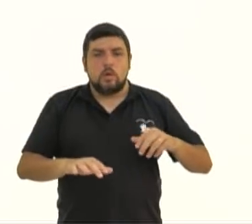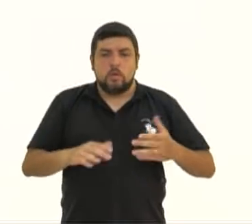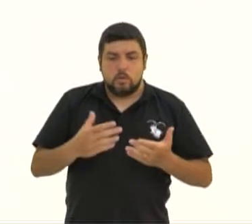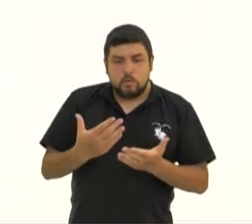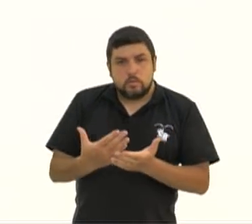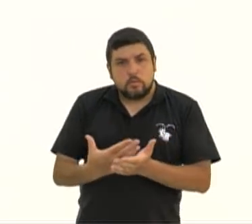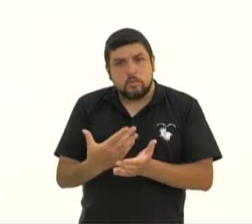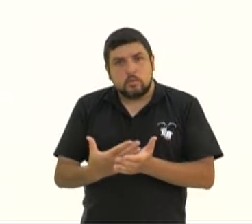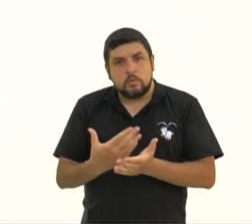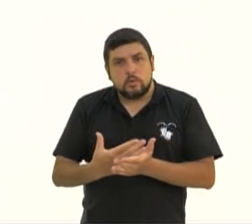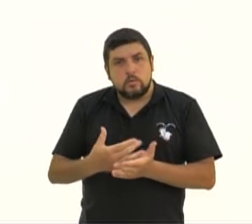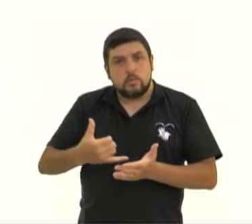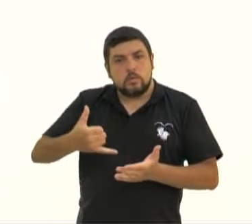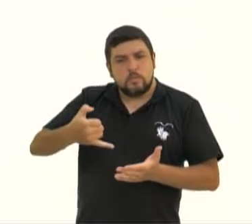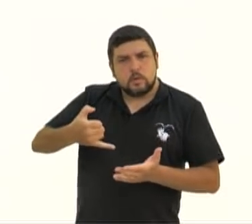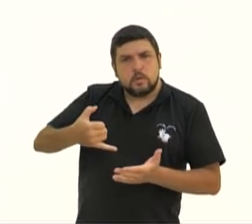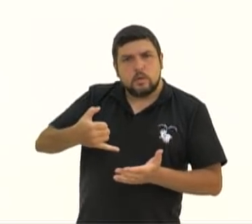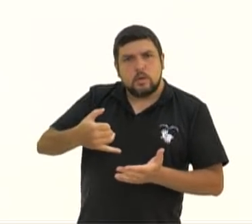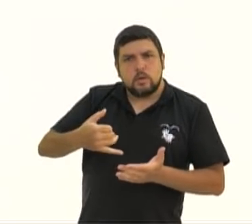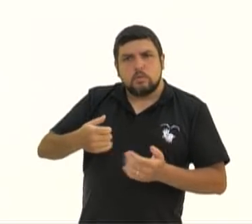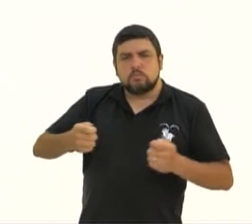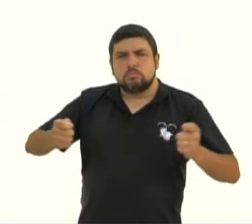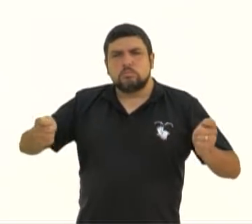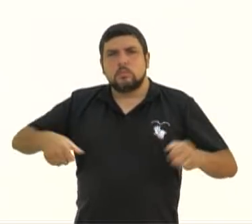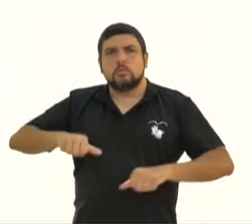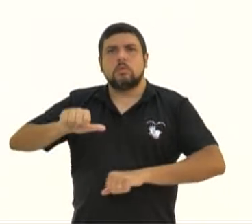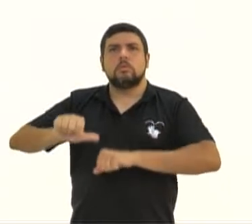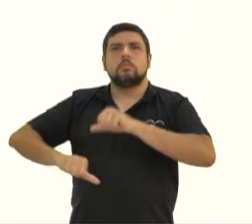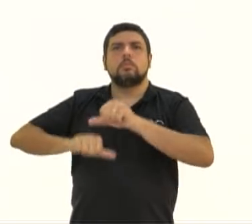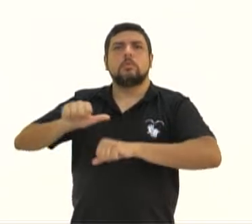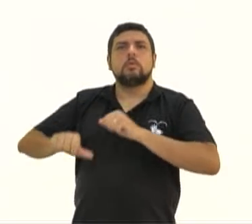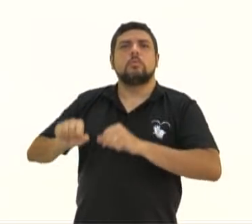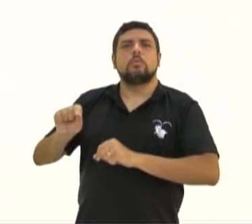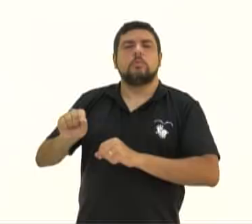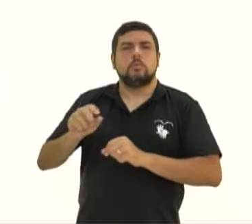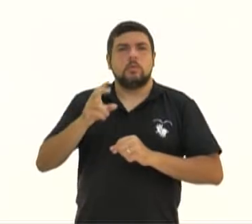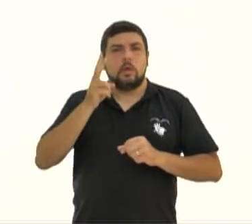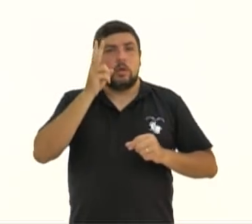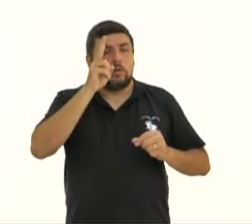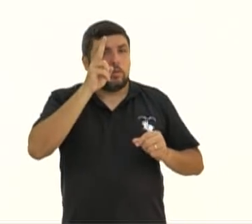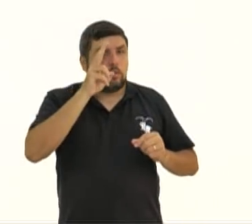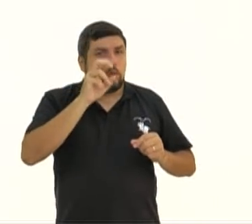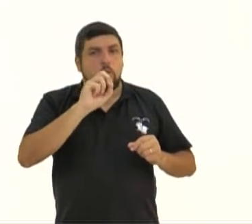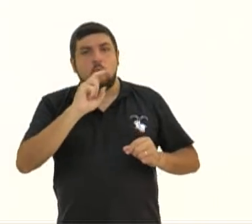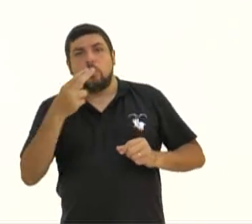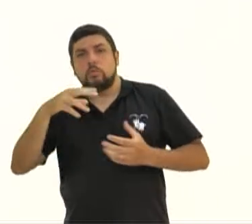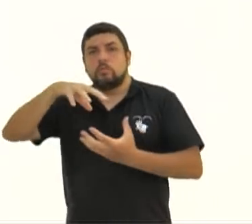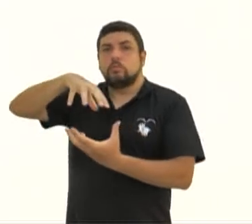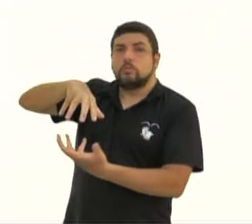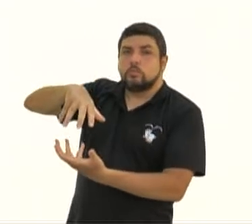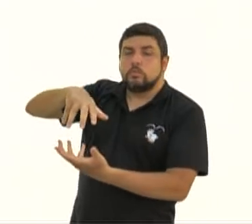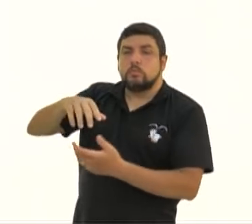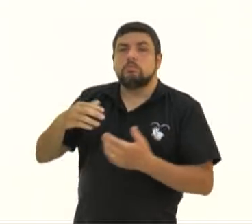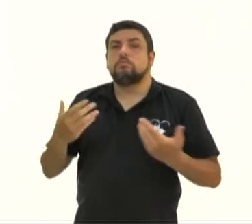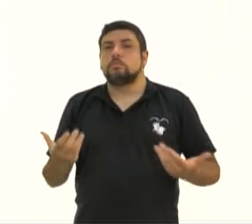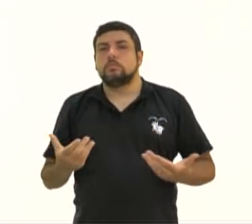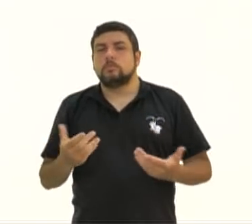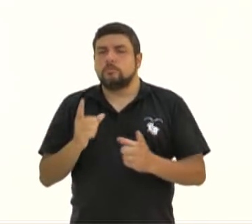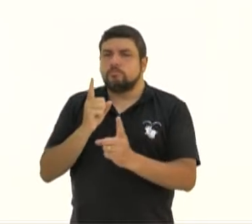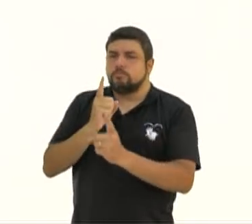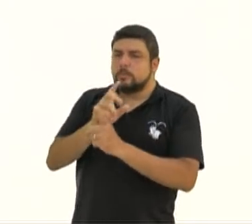education? A Malala está falando sobre educação? Yes, she does, or no, she doesn't.